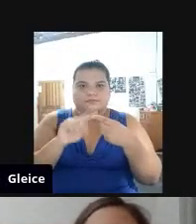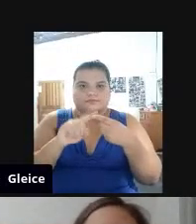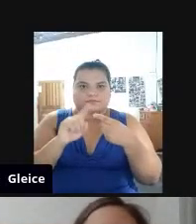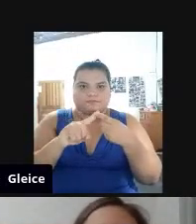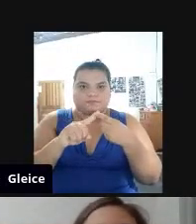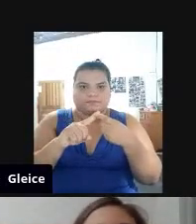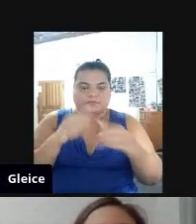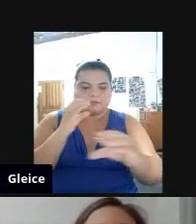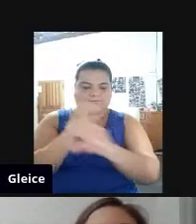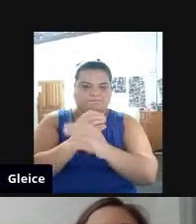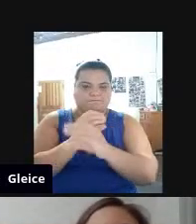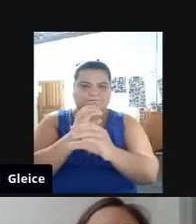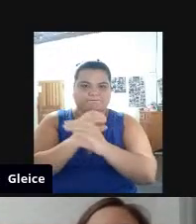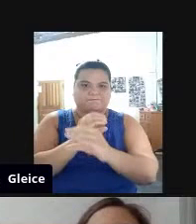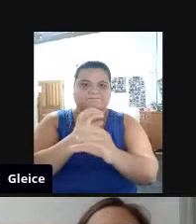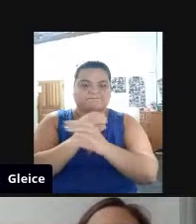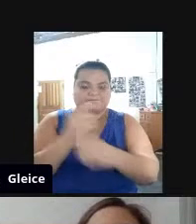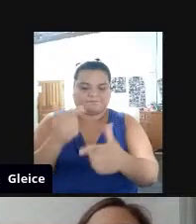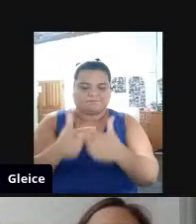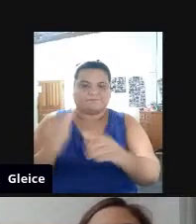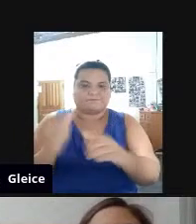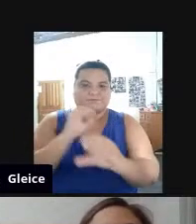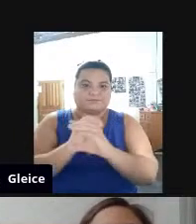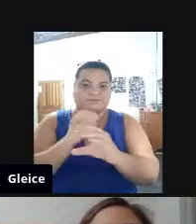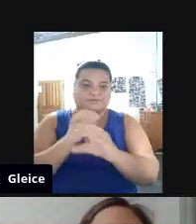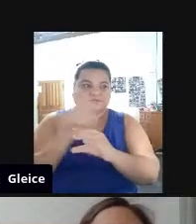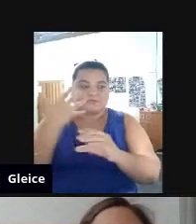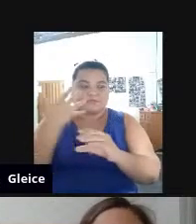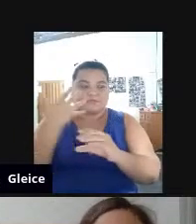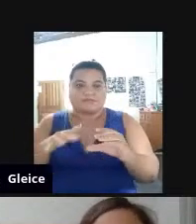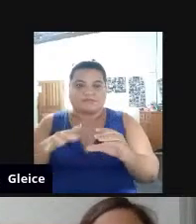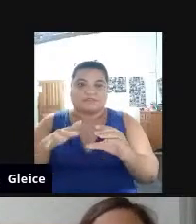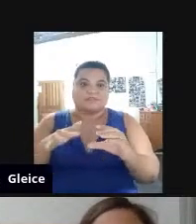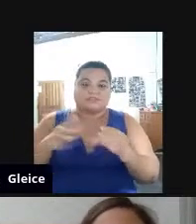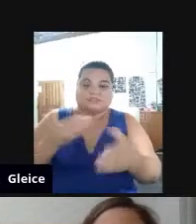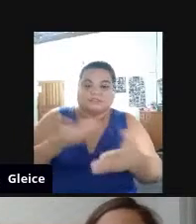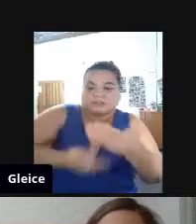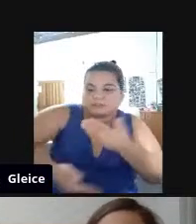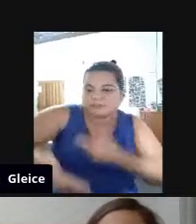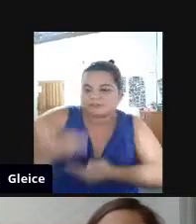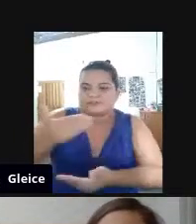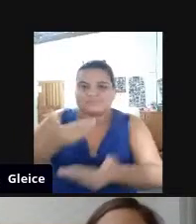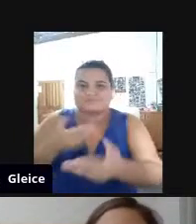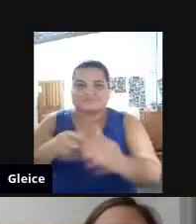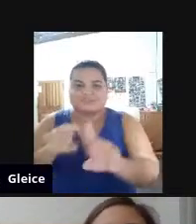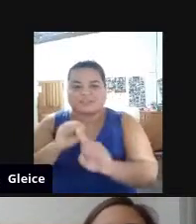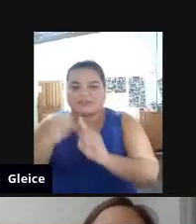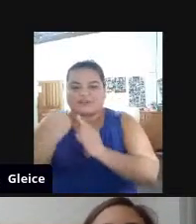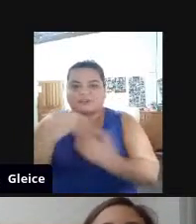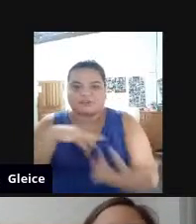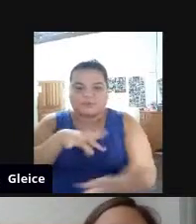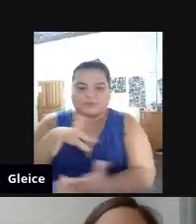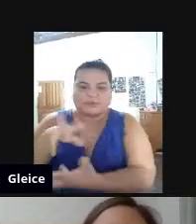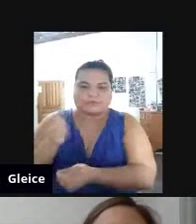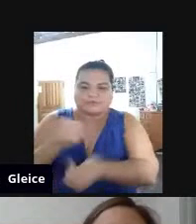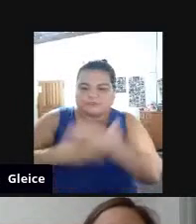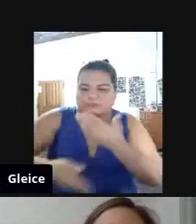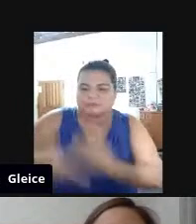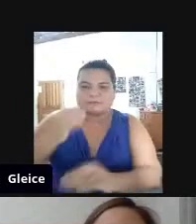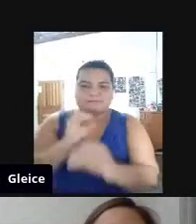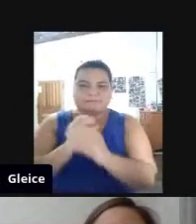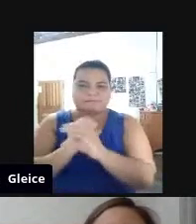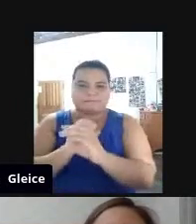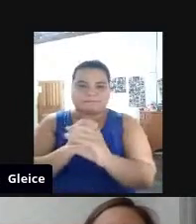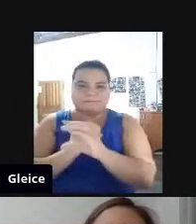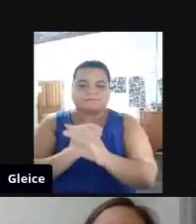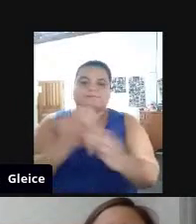comunicação, né? Essas crianças, elas também têm dificuldades na interação social, que isso está muito interligado, né? Quando a